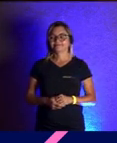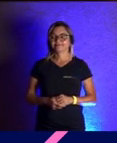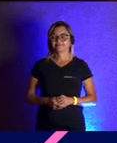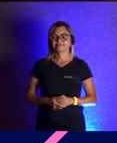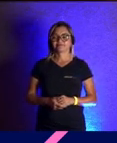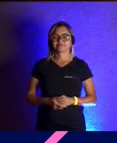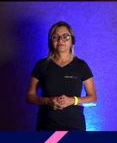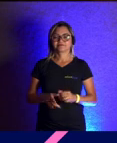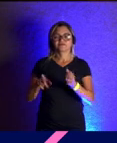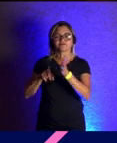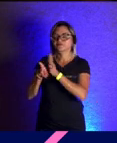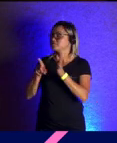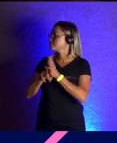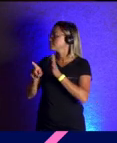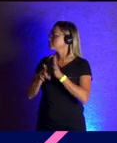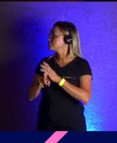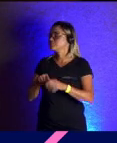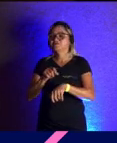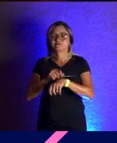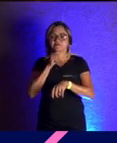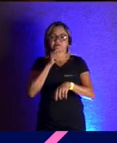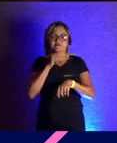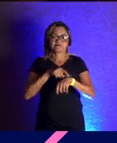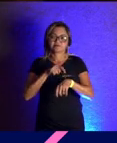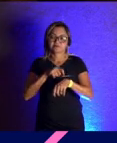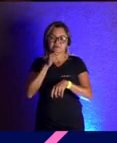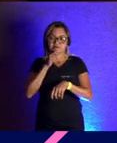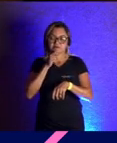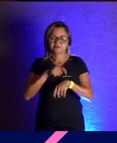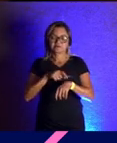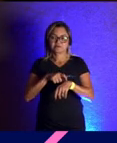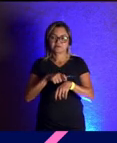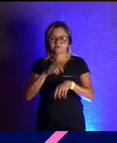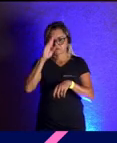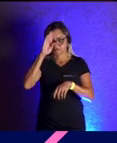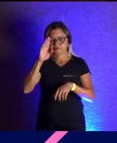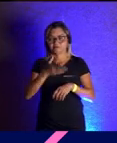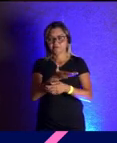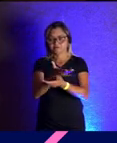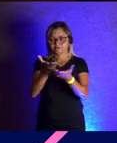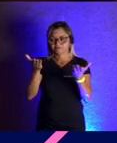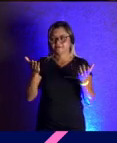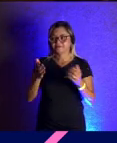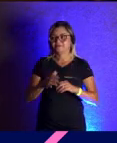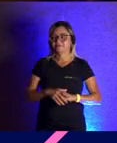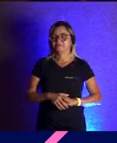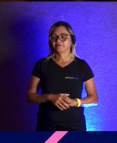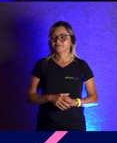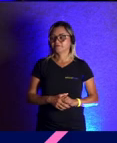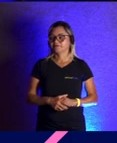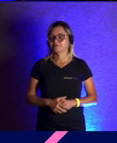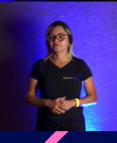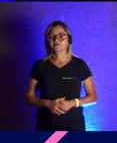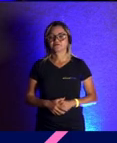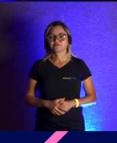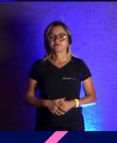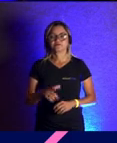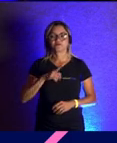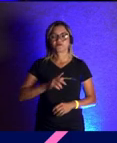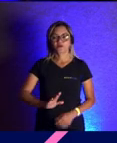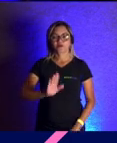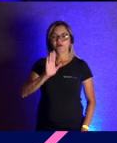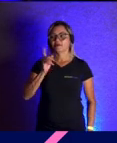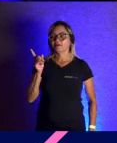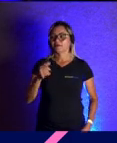Eu não vou fazer perguntas porque acho que a gente tem pouco tempo, então acho que a prioridade são vocês. Tem muita coisa.